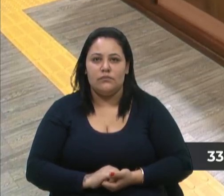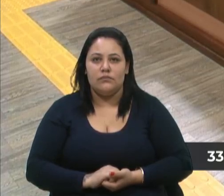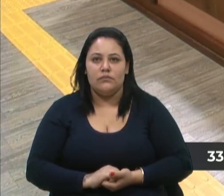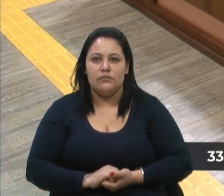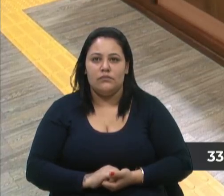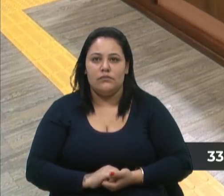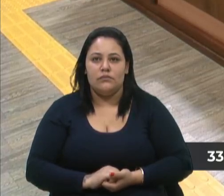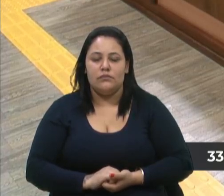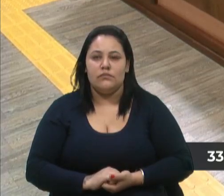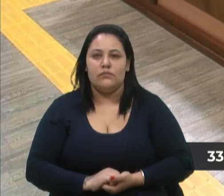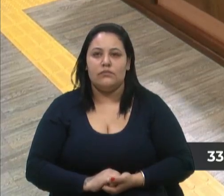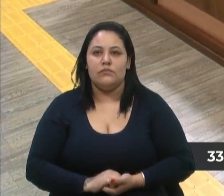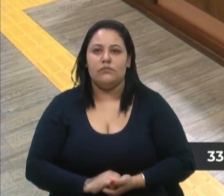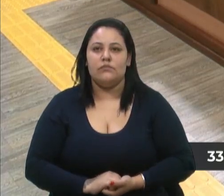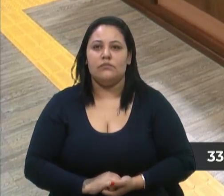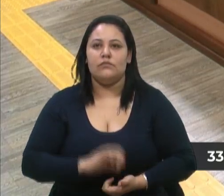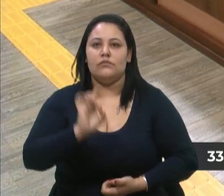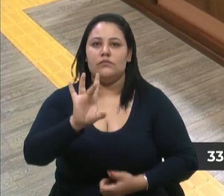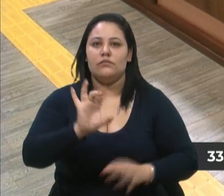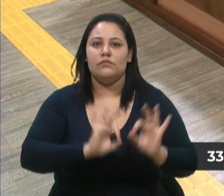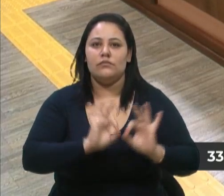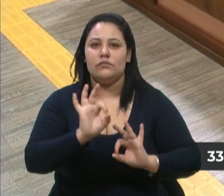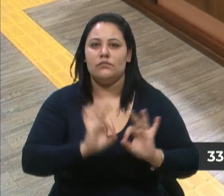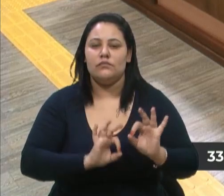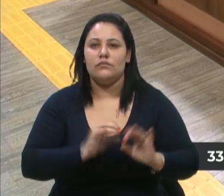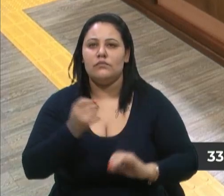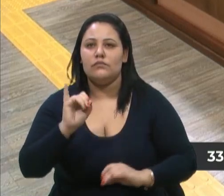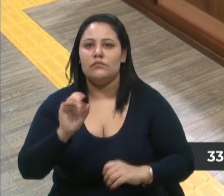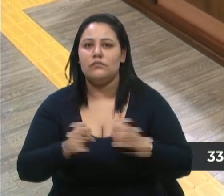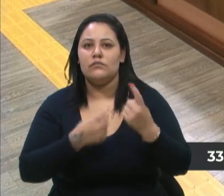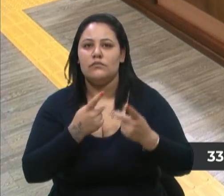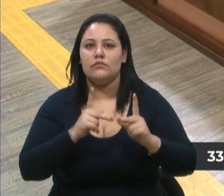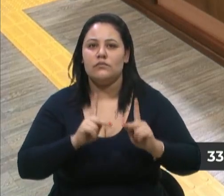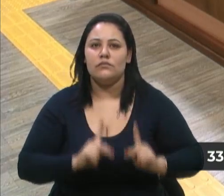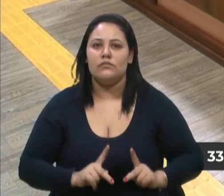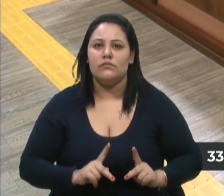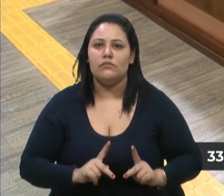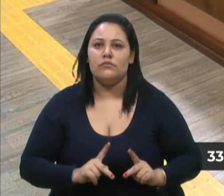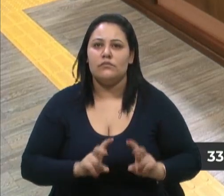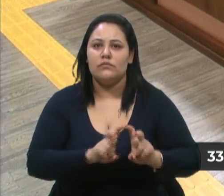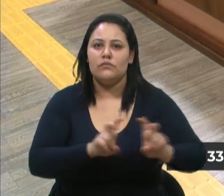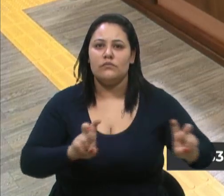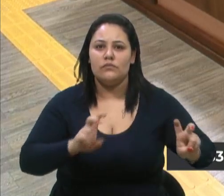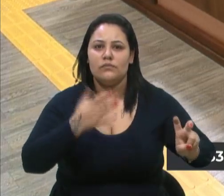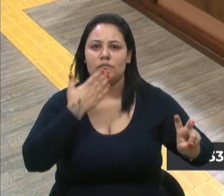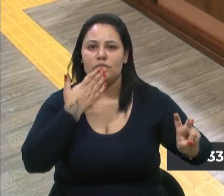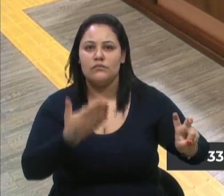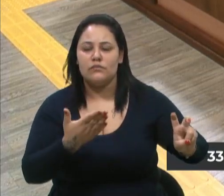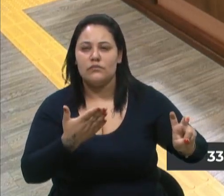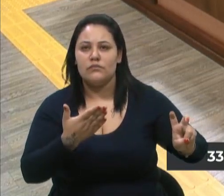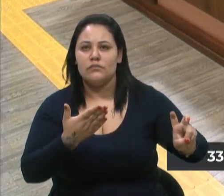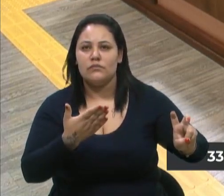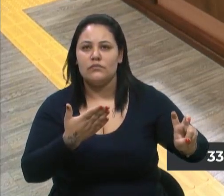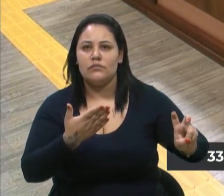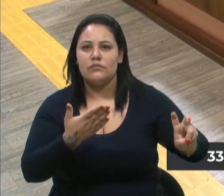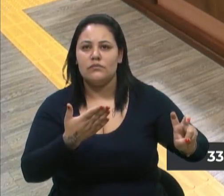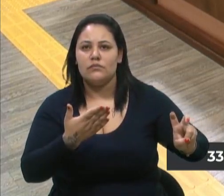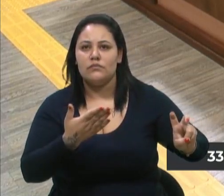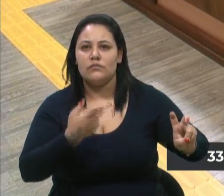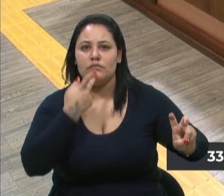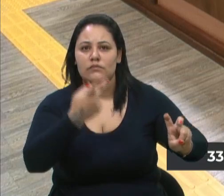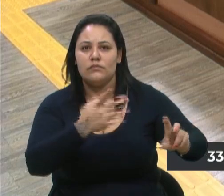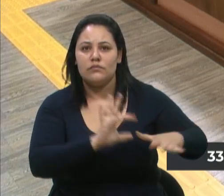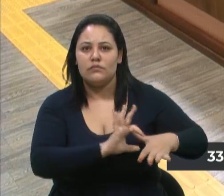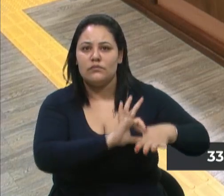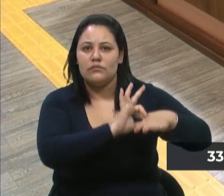Só uma questão de ordem. Se alguma bancada solicitar declaração de líder, que eu